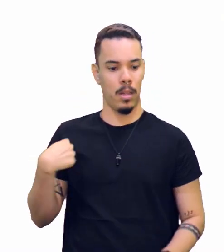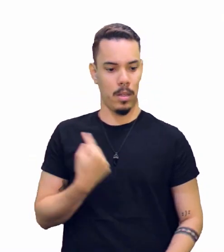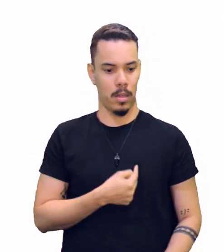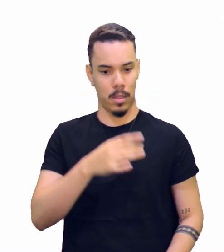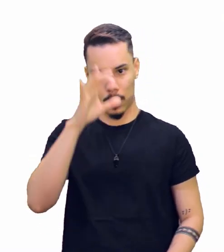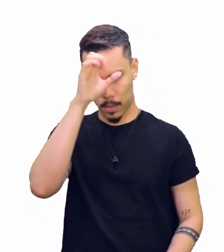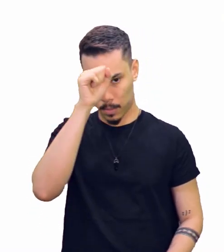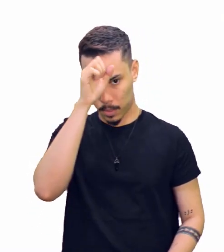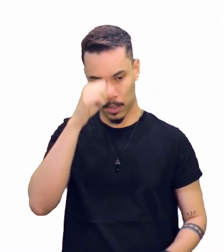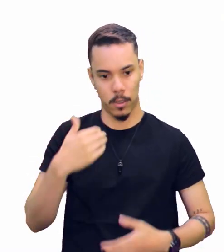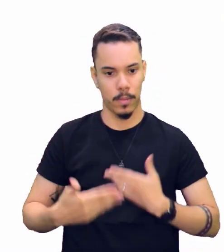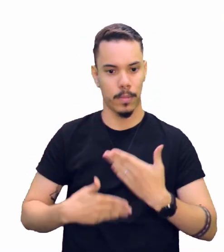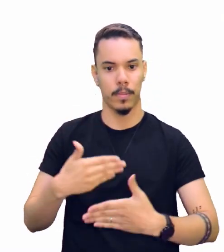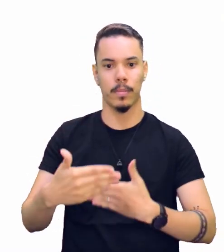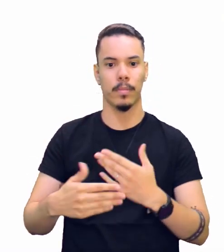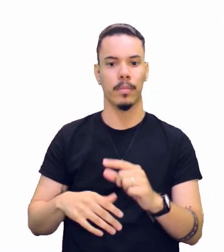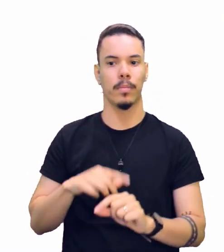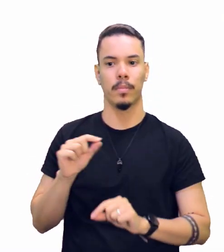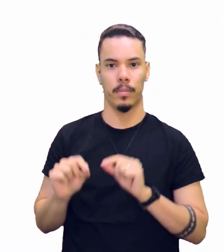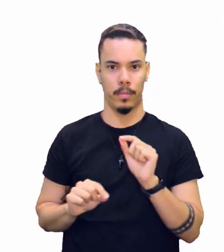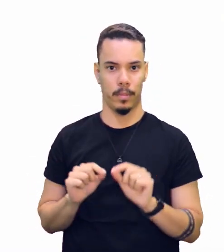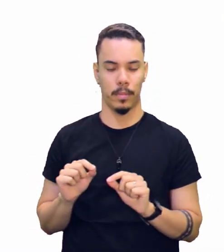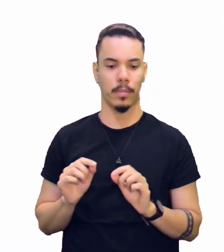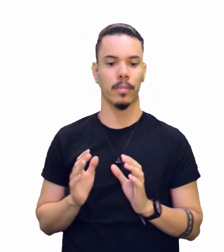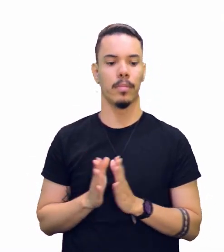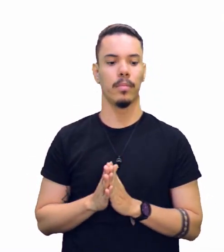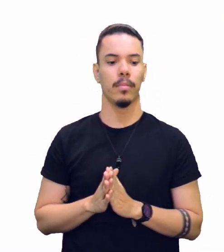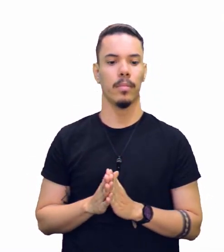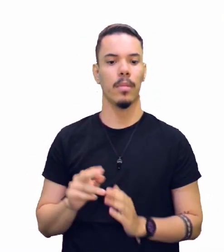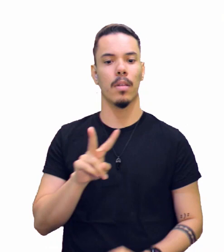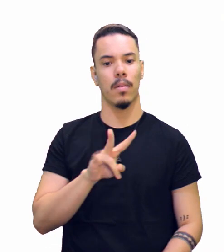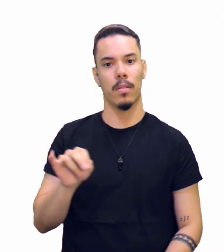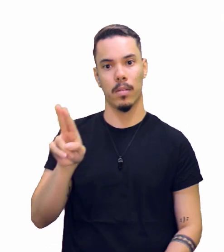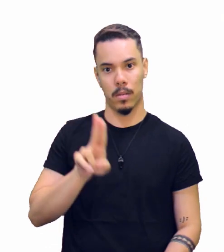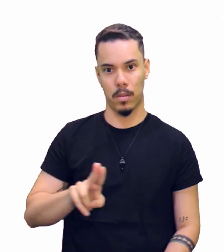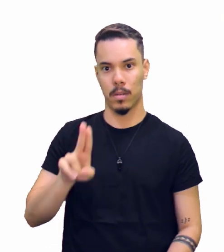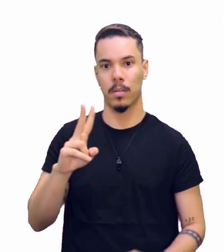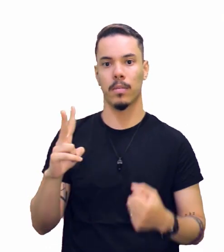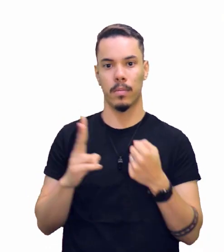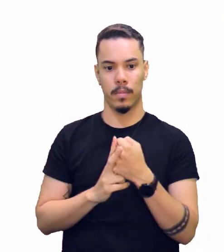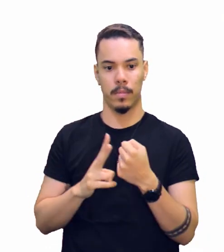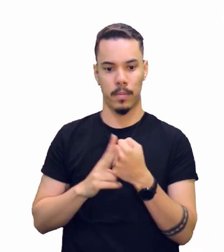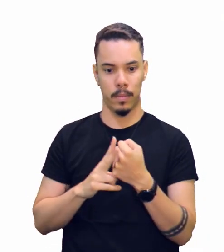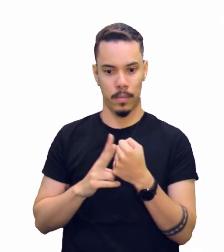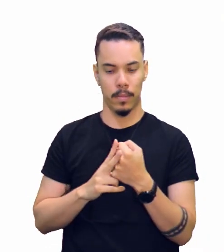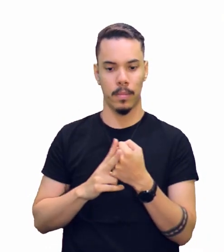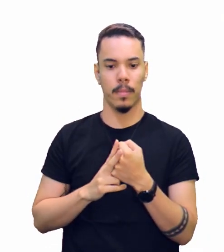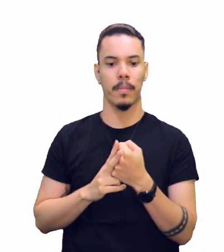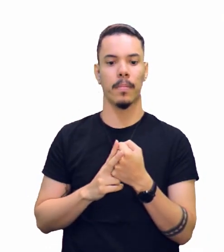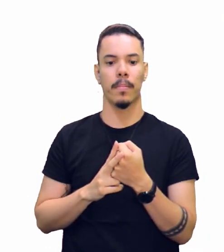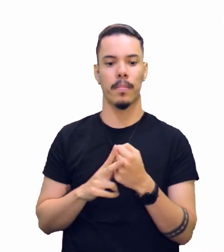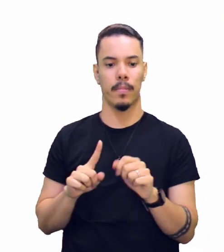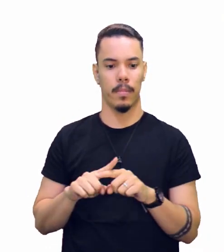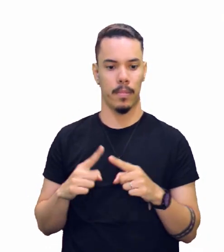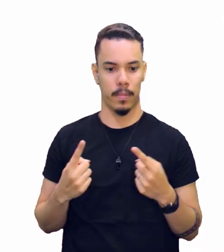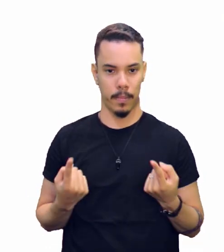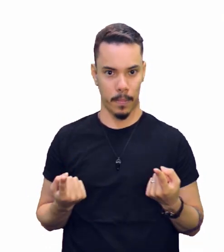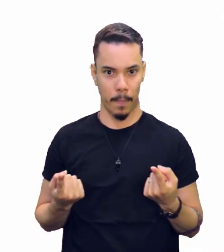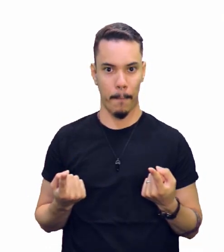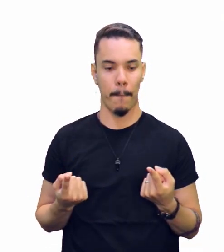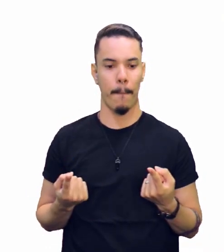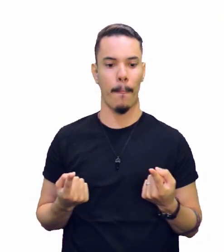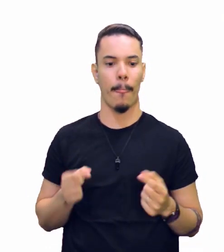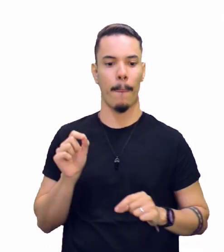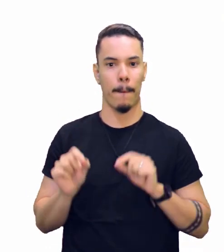aprende basicamente que a gente vai usar o verbo n NG geralmente quando é